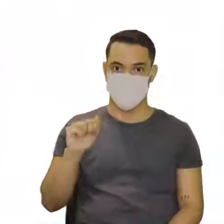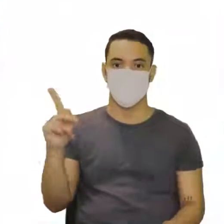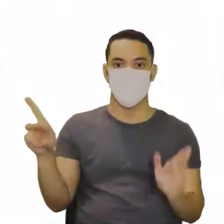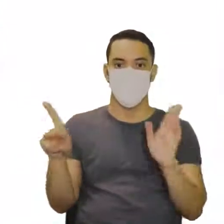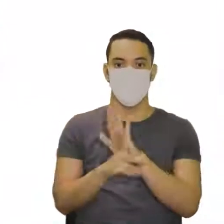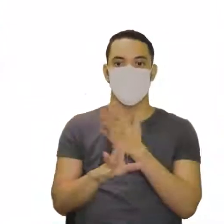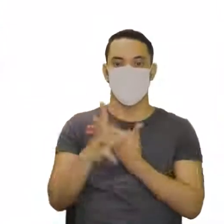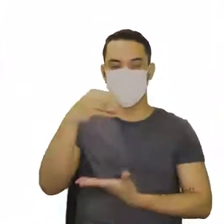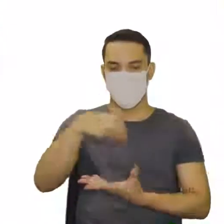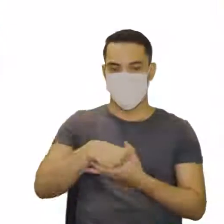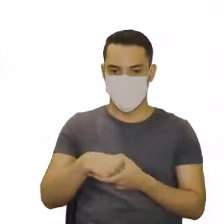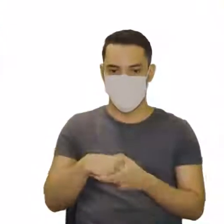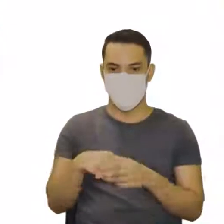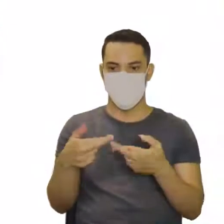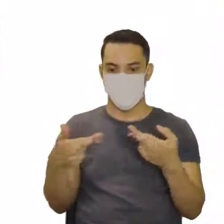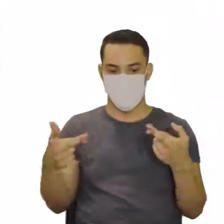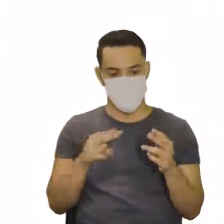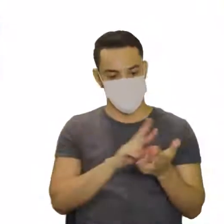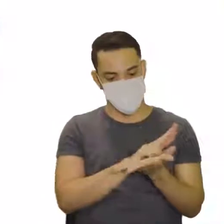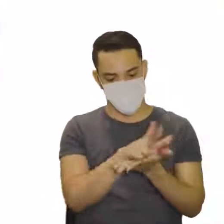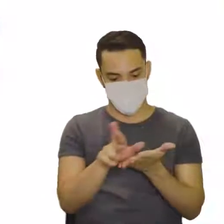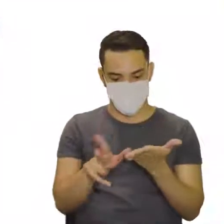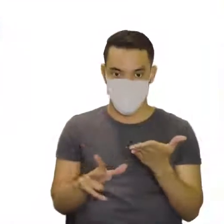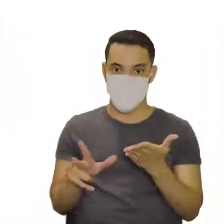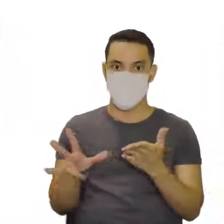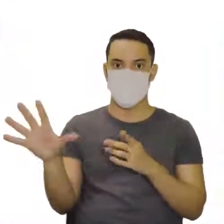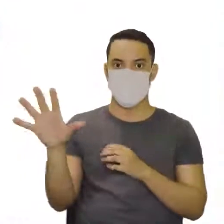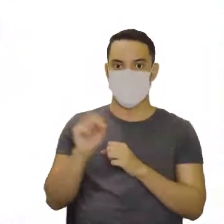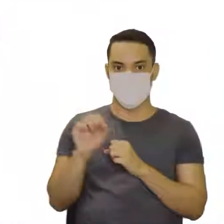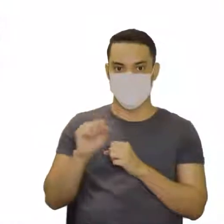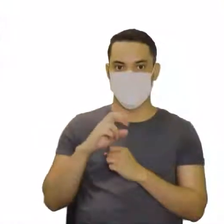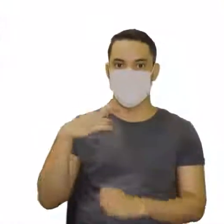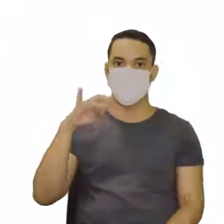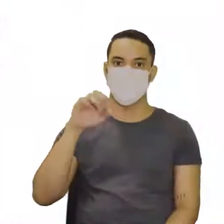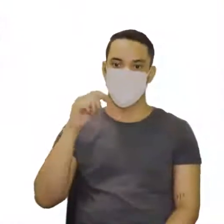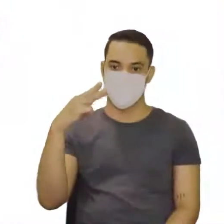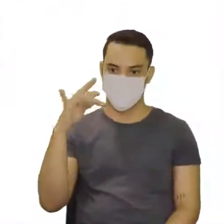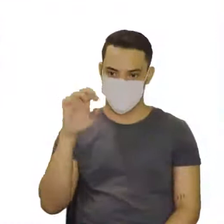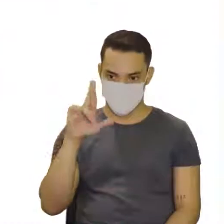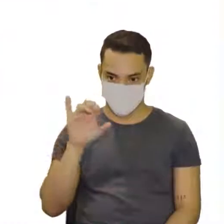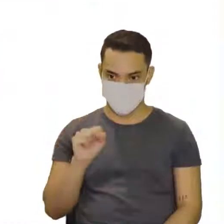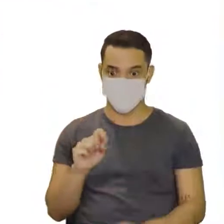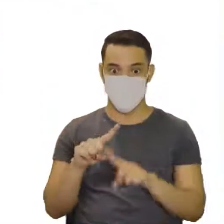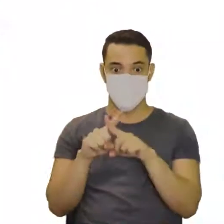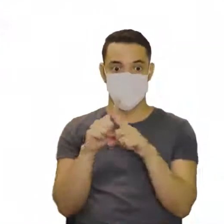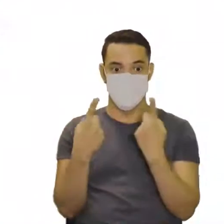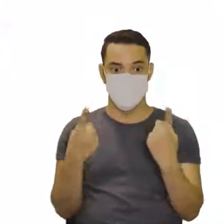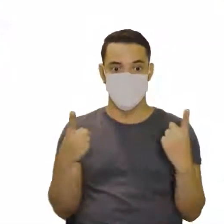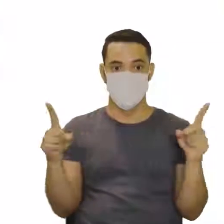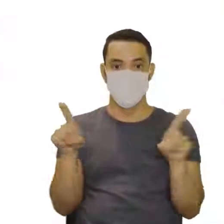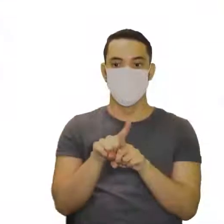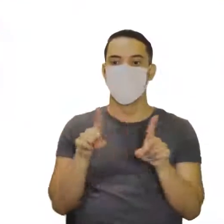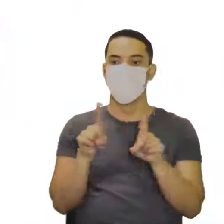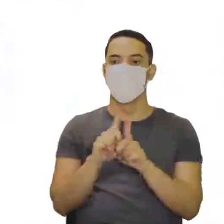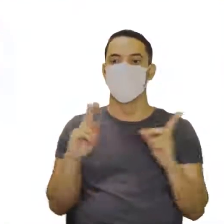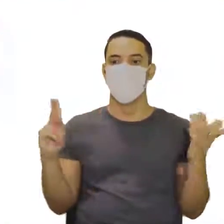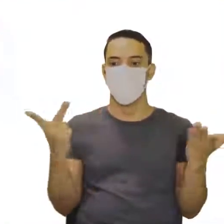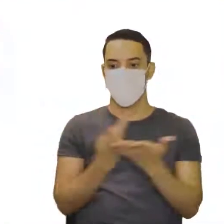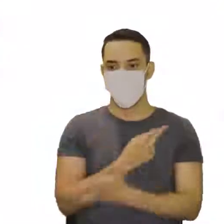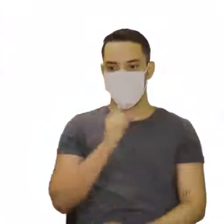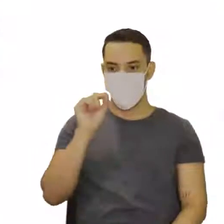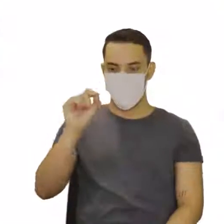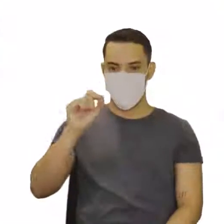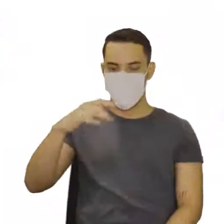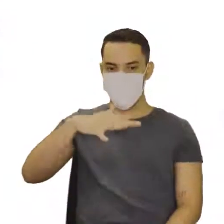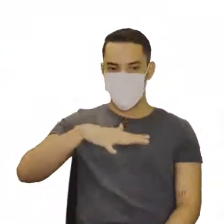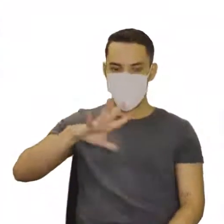tensão nos terminais, nesse caso do receptor, tá? Mas aqui também, ó, o que vai acontecer? Na